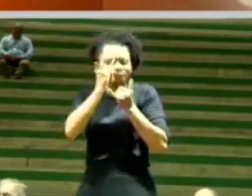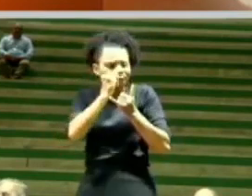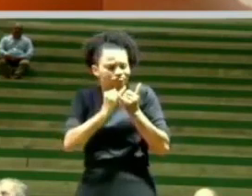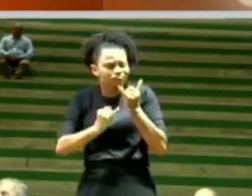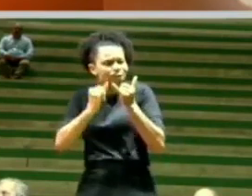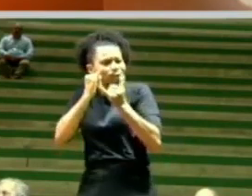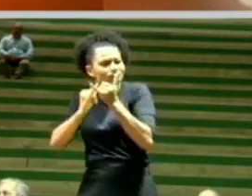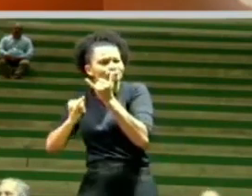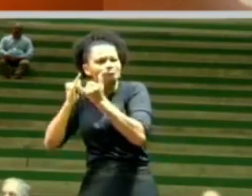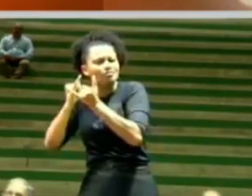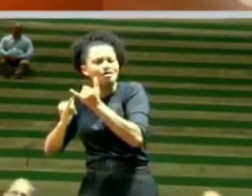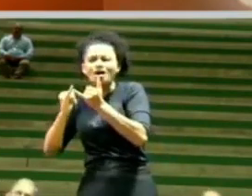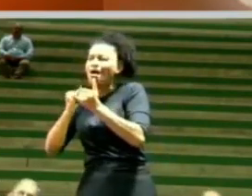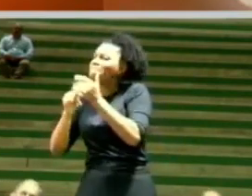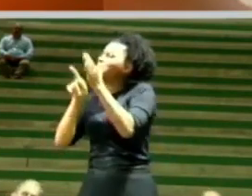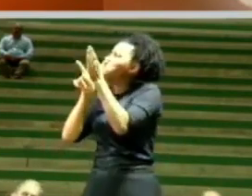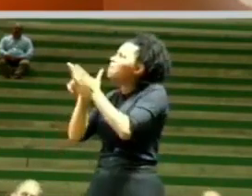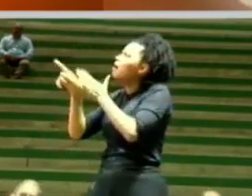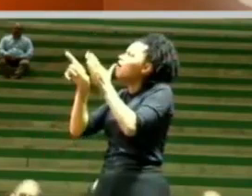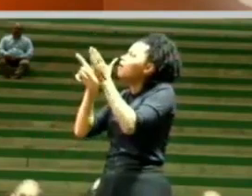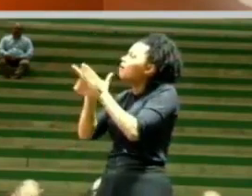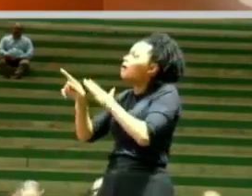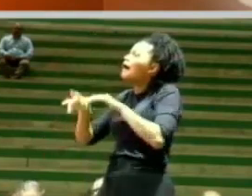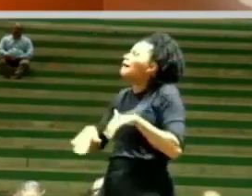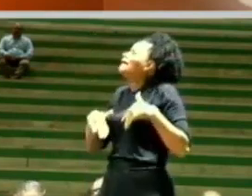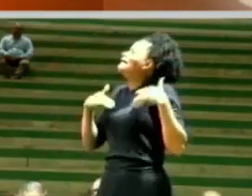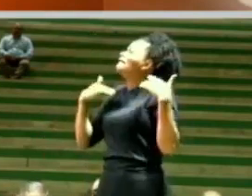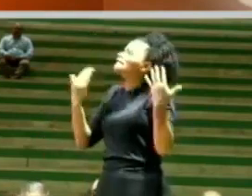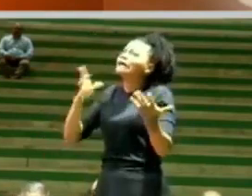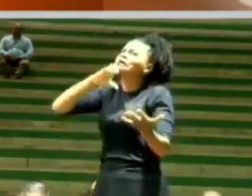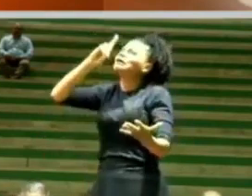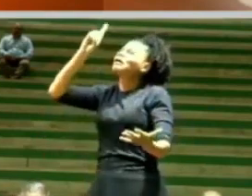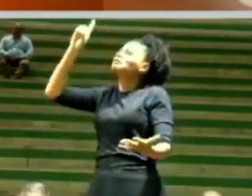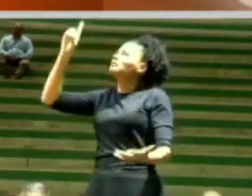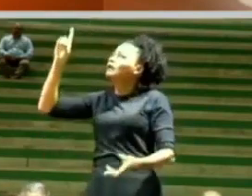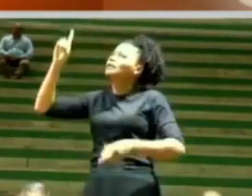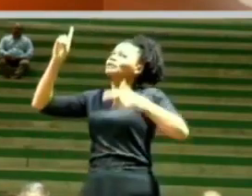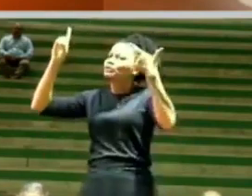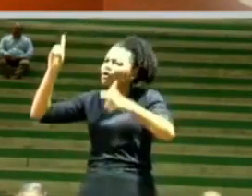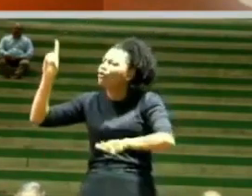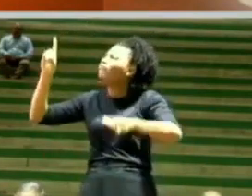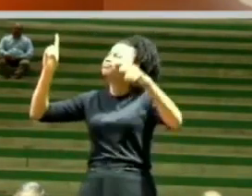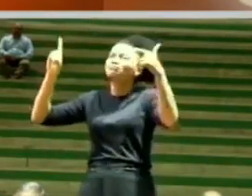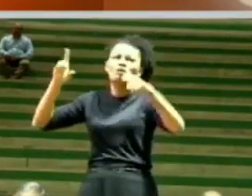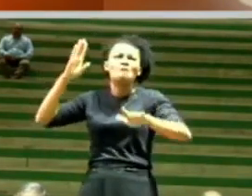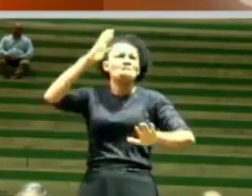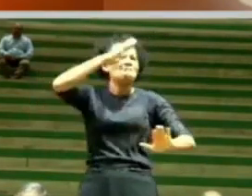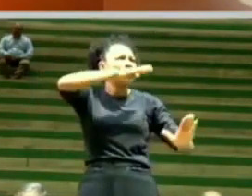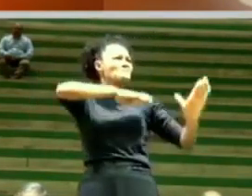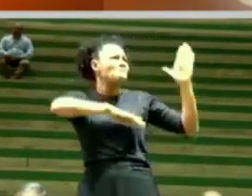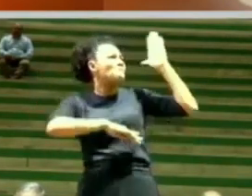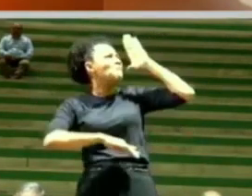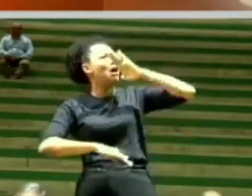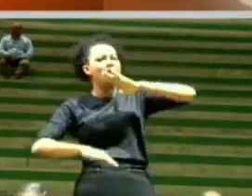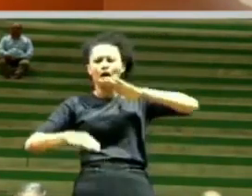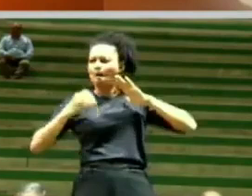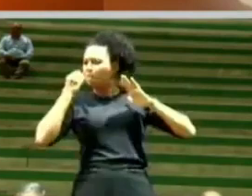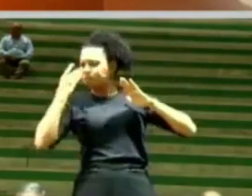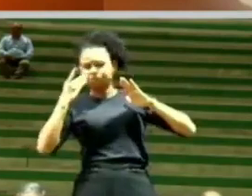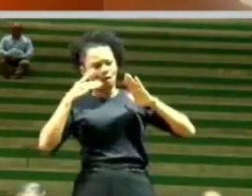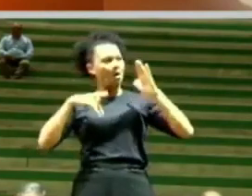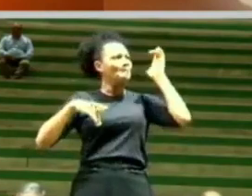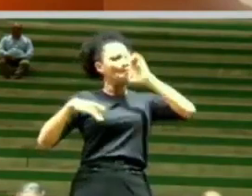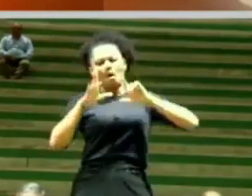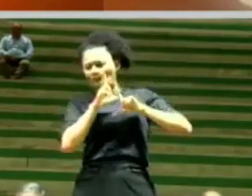semelhantes a este questionamento: até quando o mal vencerá o bem e